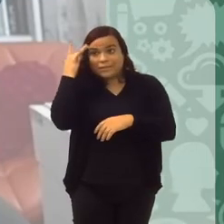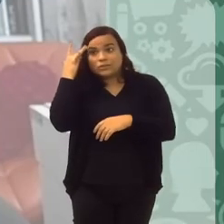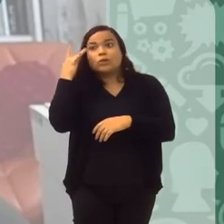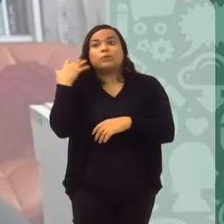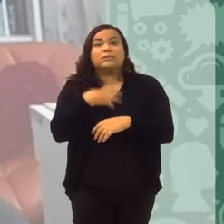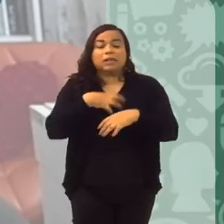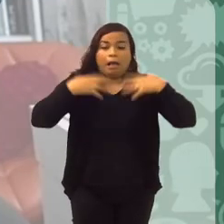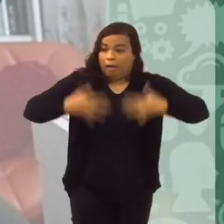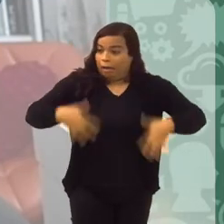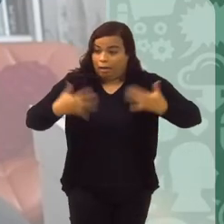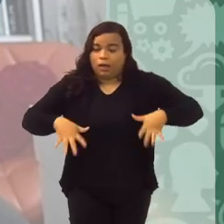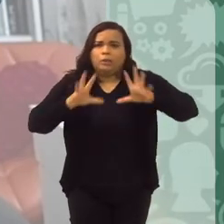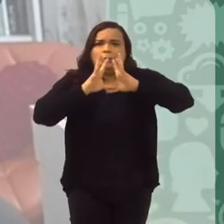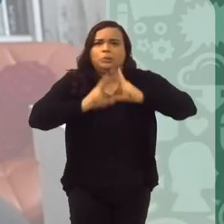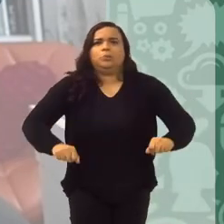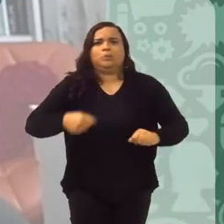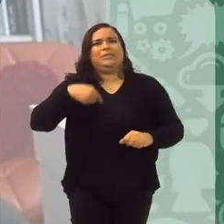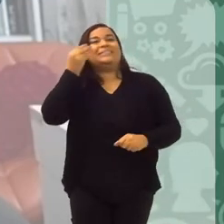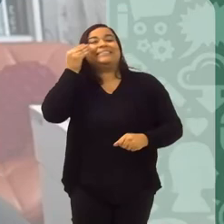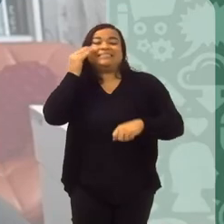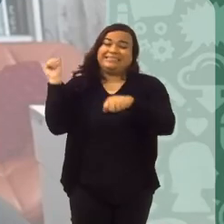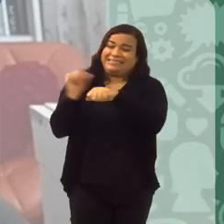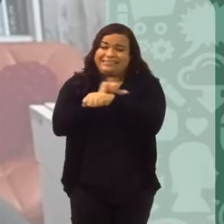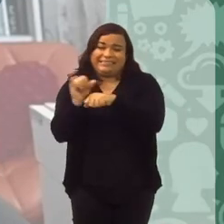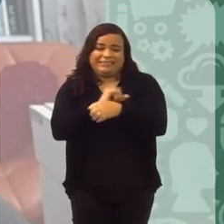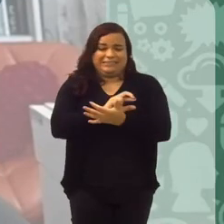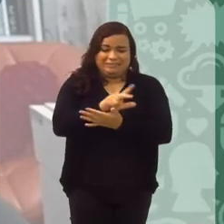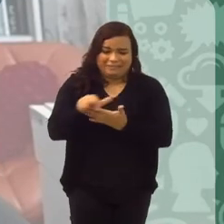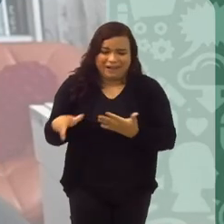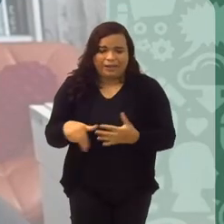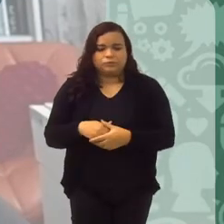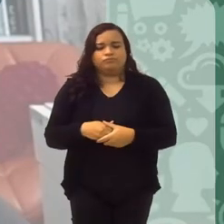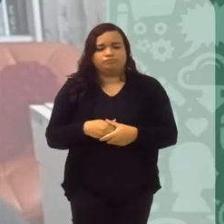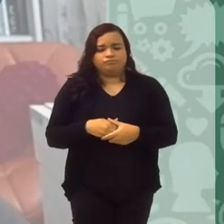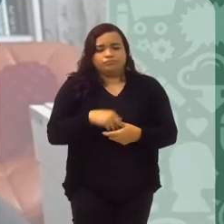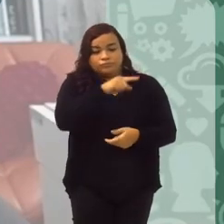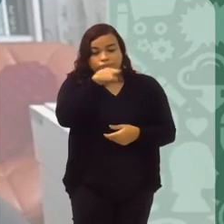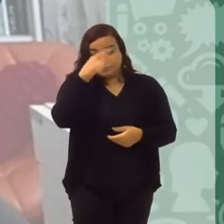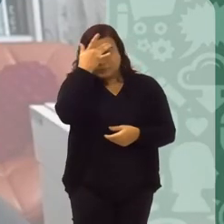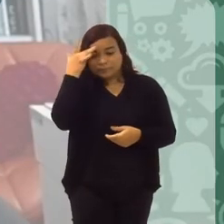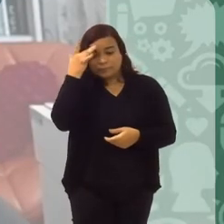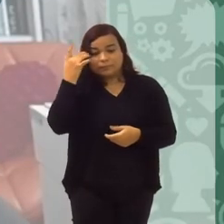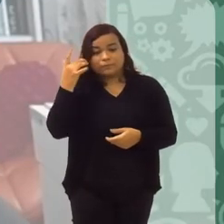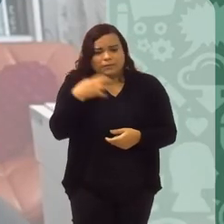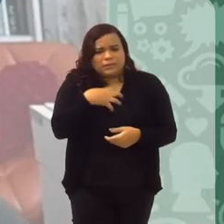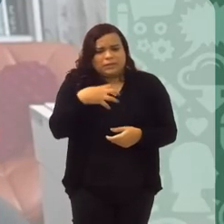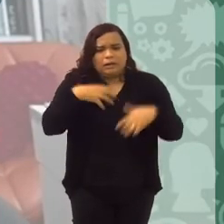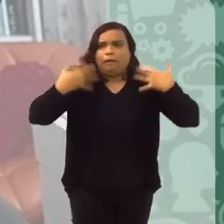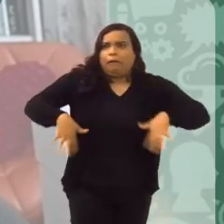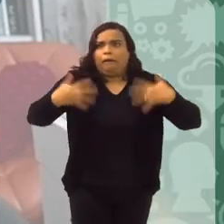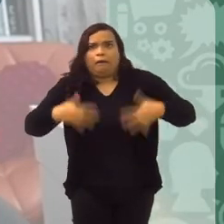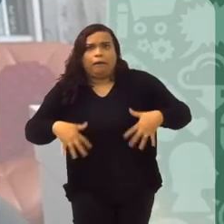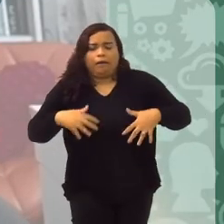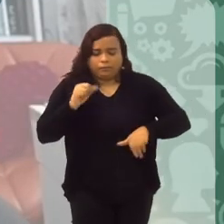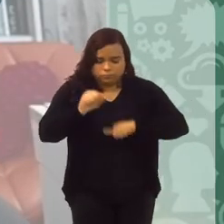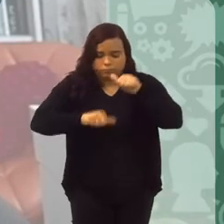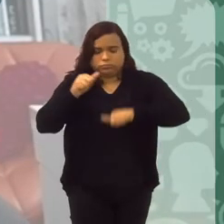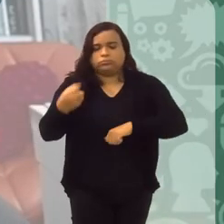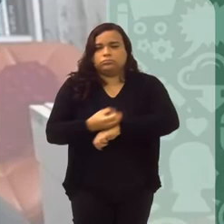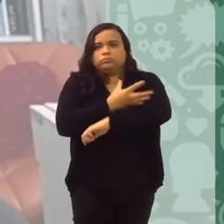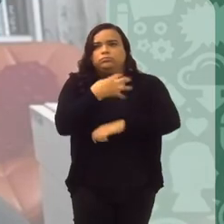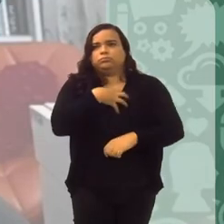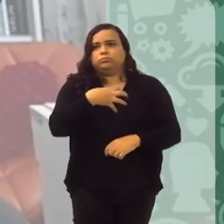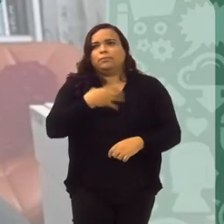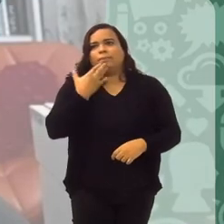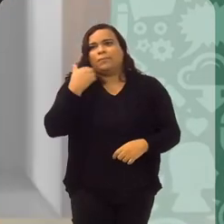pessoas saíssem daquele clima de desespero para um clima de uma estabilidade